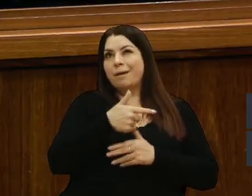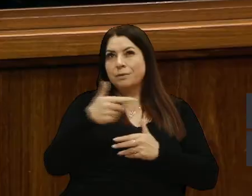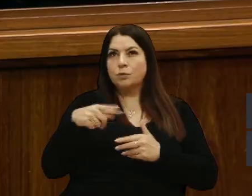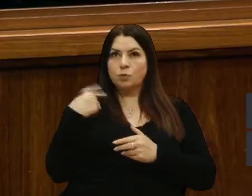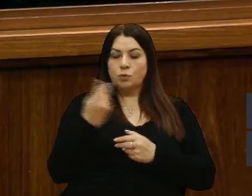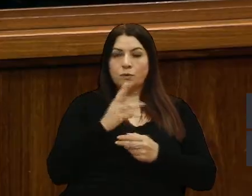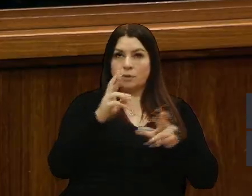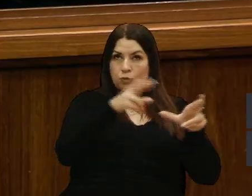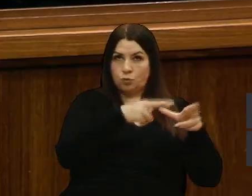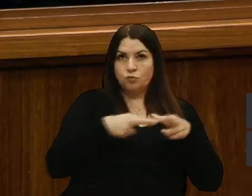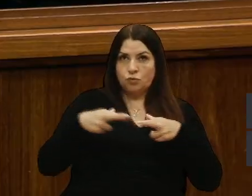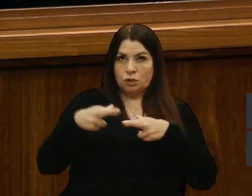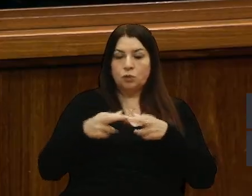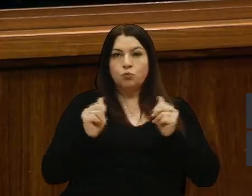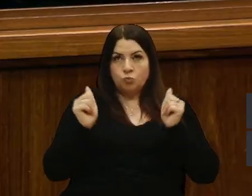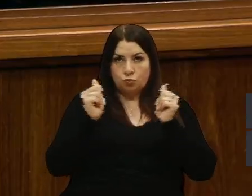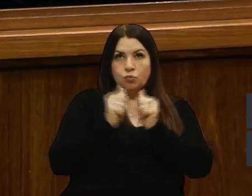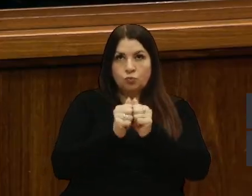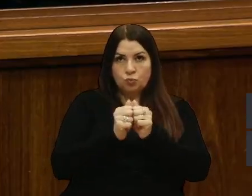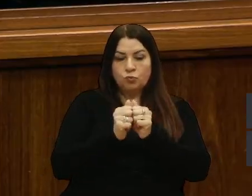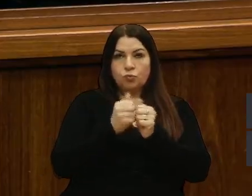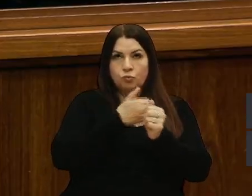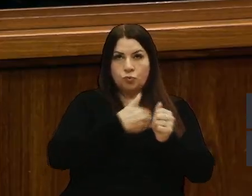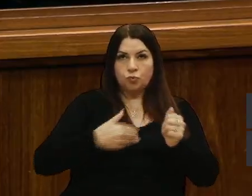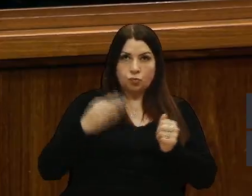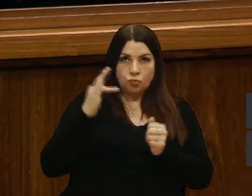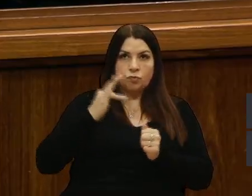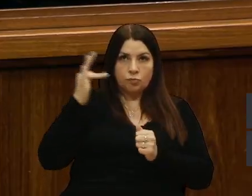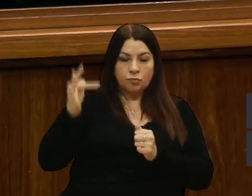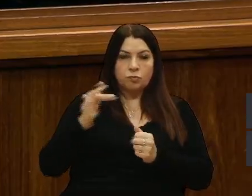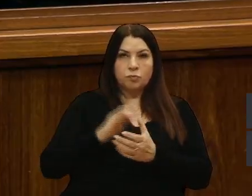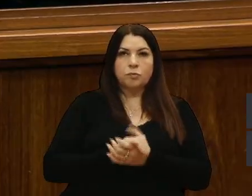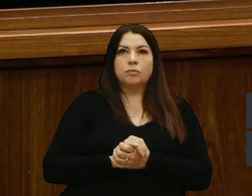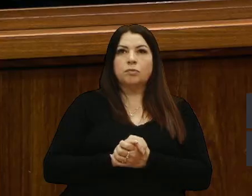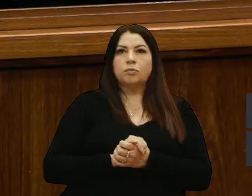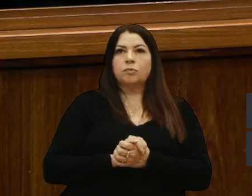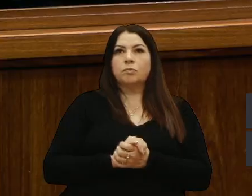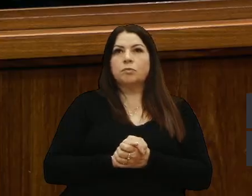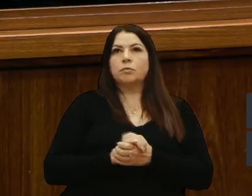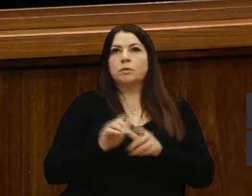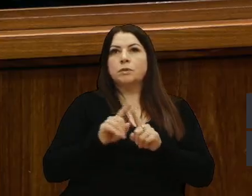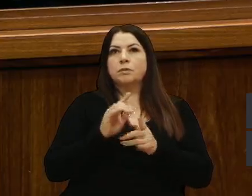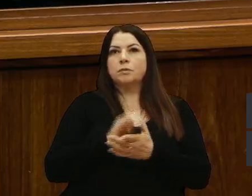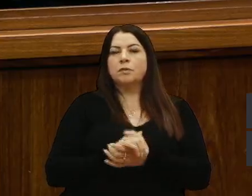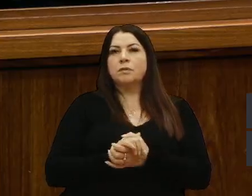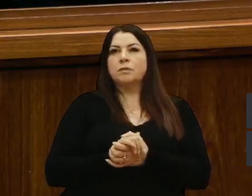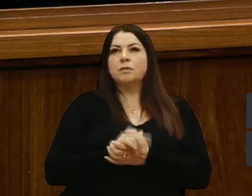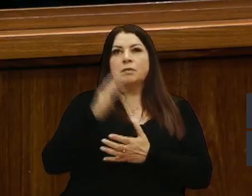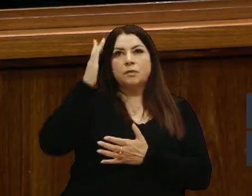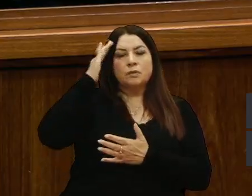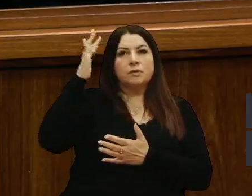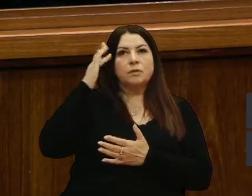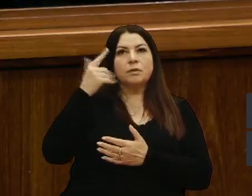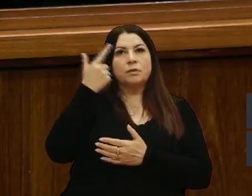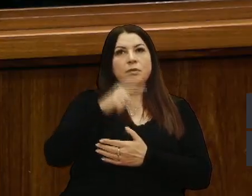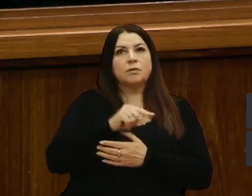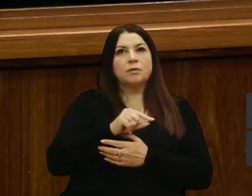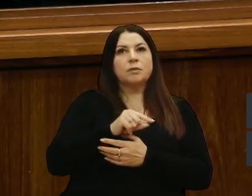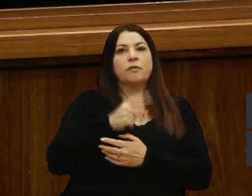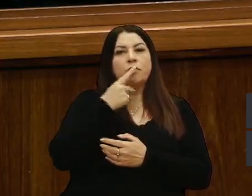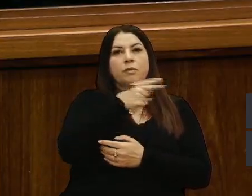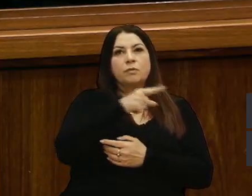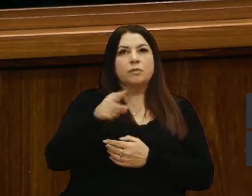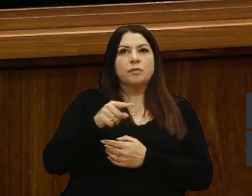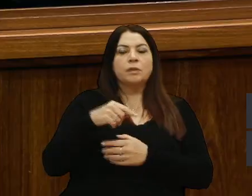nossa região, juntamente com o governo federal, dá para a ampliação de sonhos e, mais uma vez, reforço